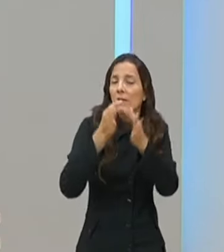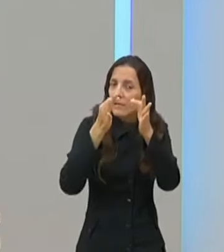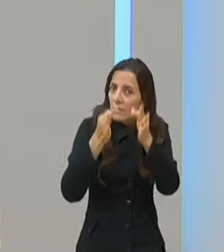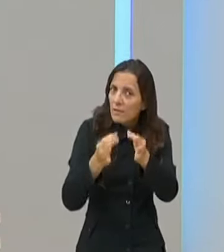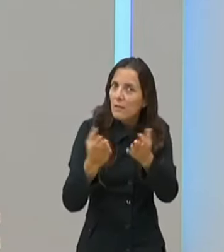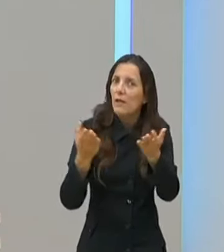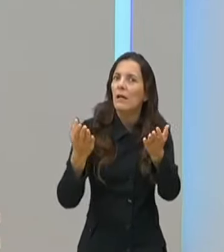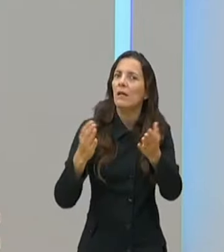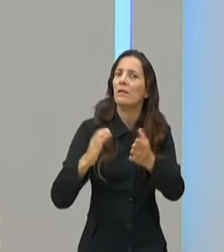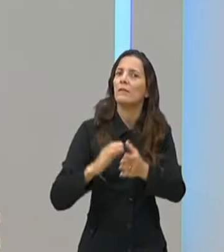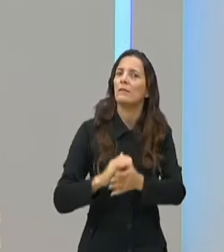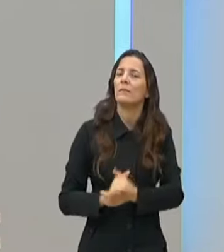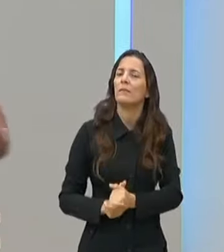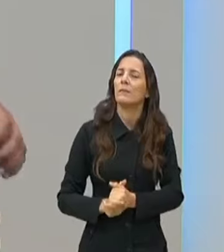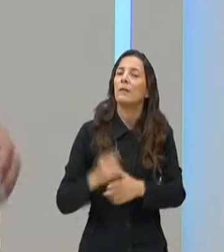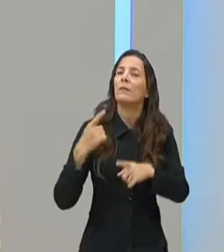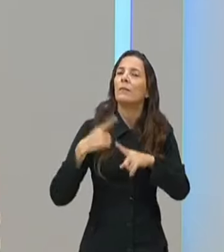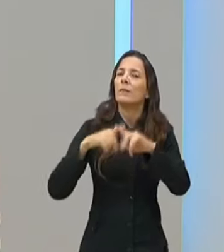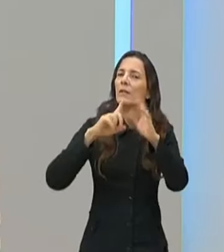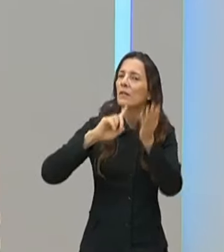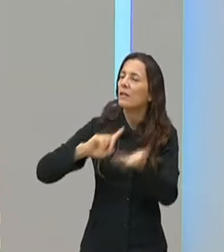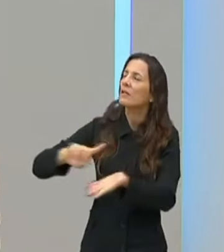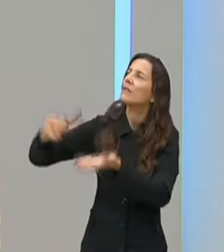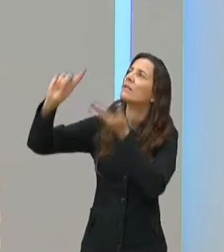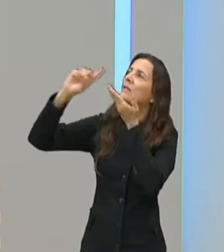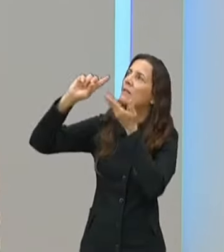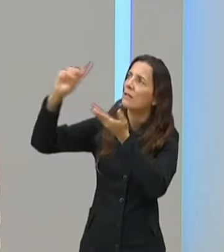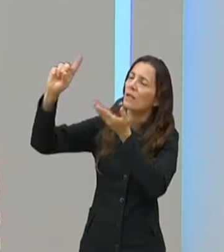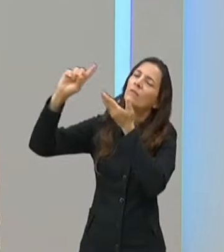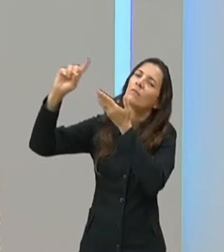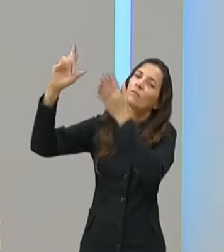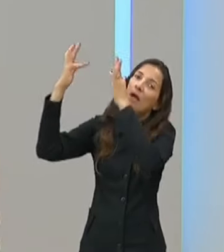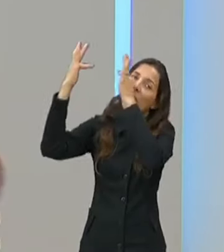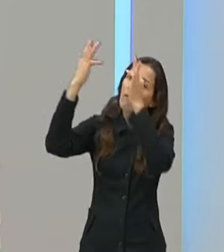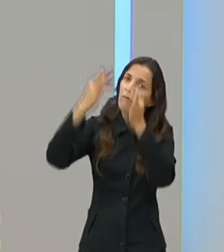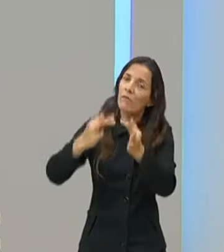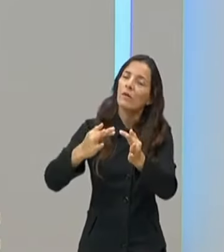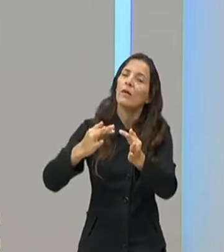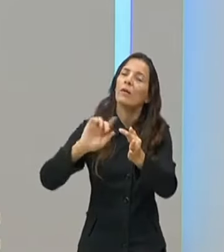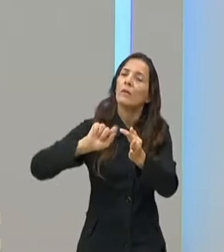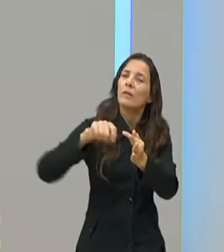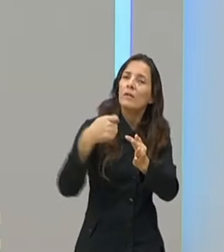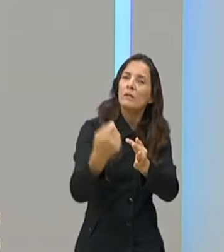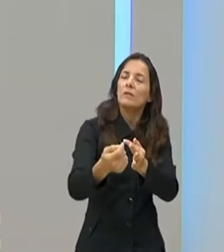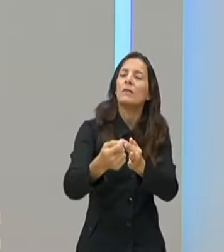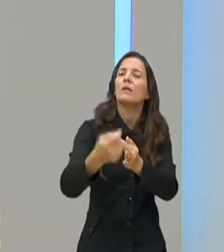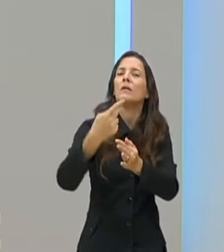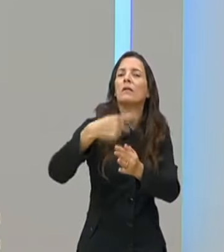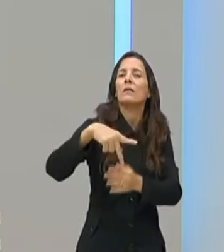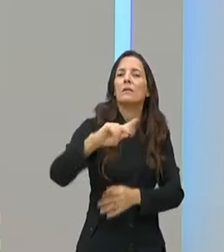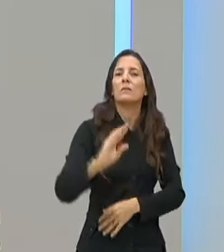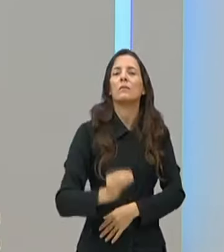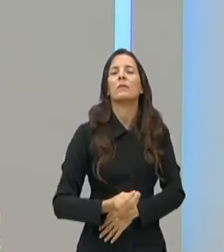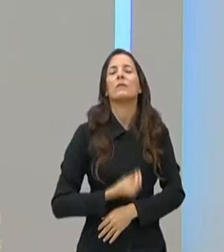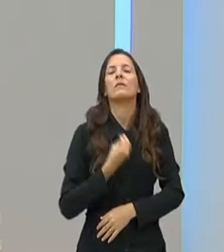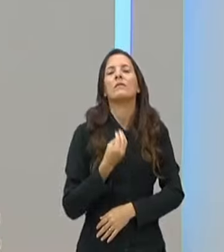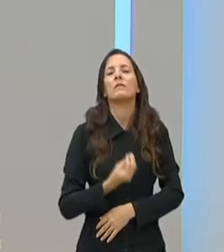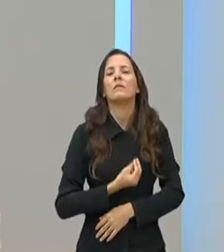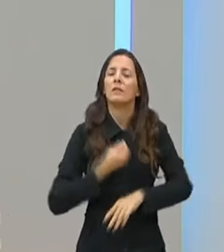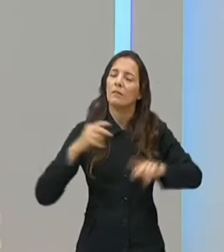é misericordioso e piedoso, e ele dá fim a sofrimento de